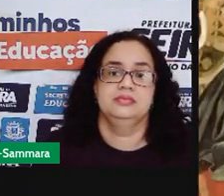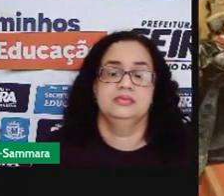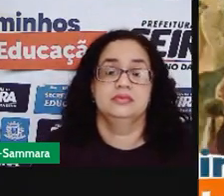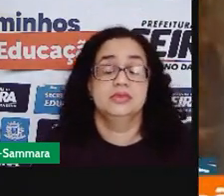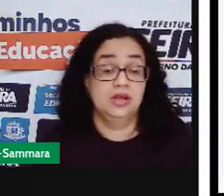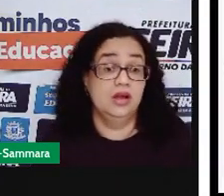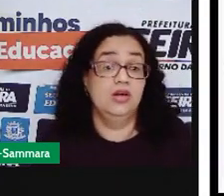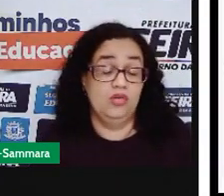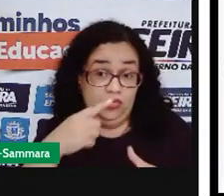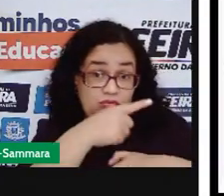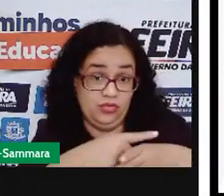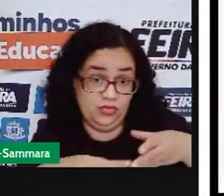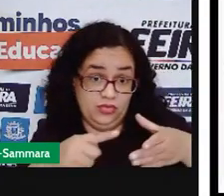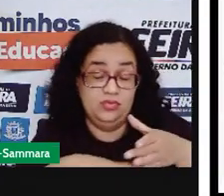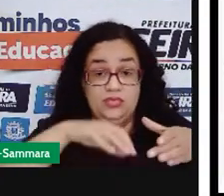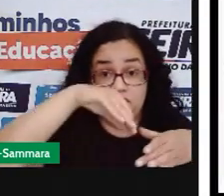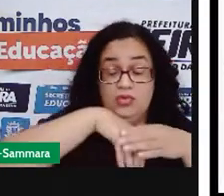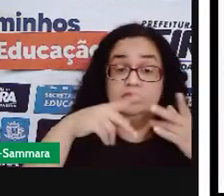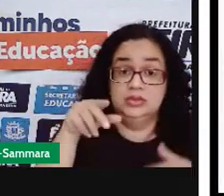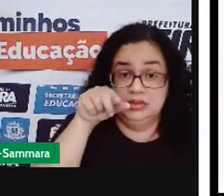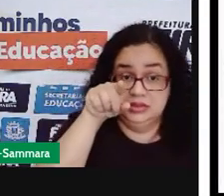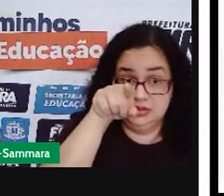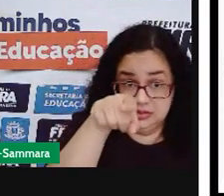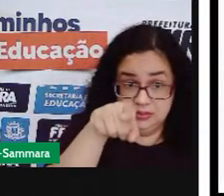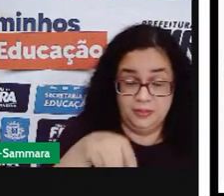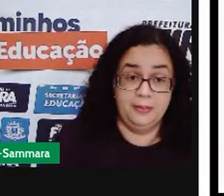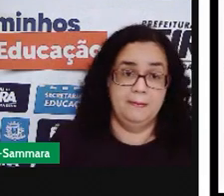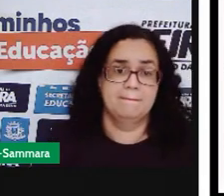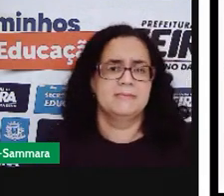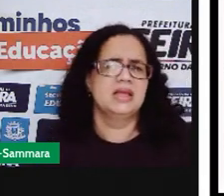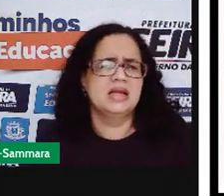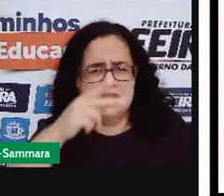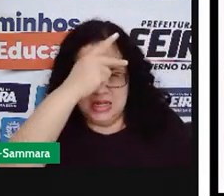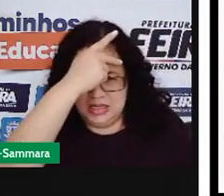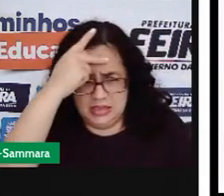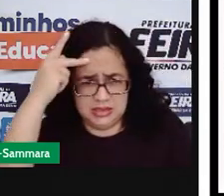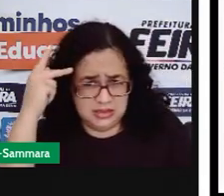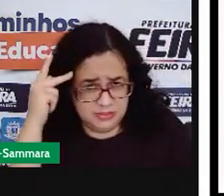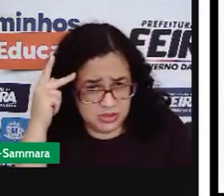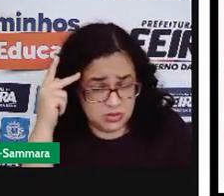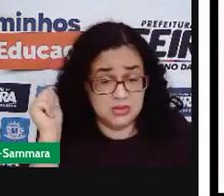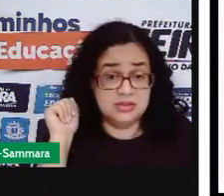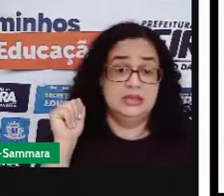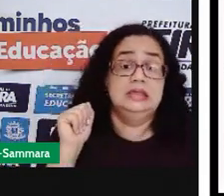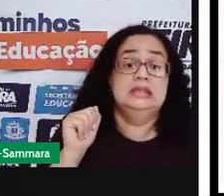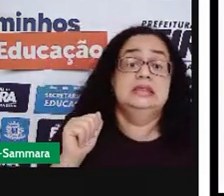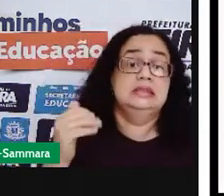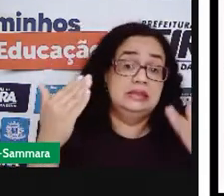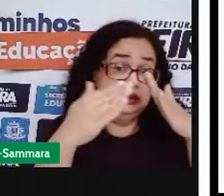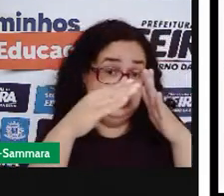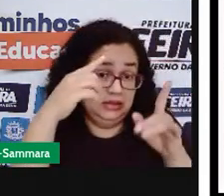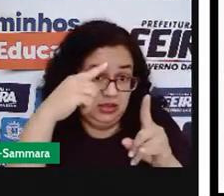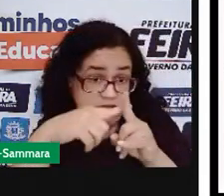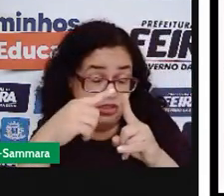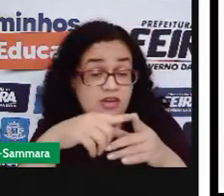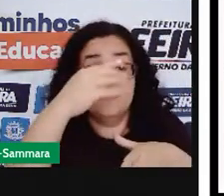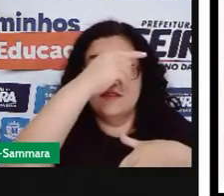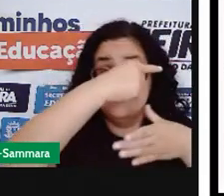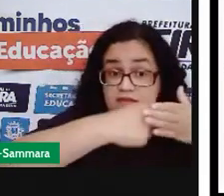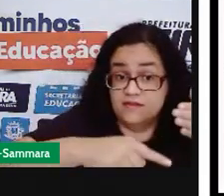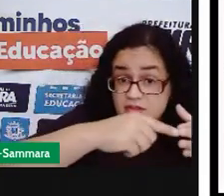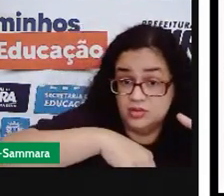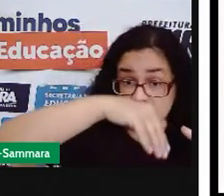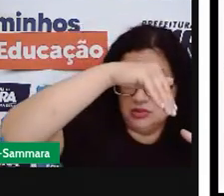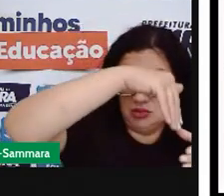O voto era dessa forma. As pessoas da província, os eleitores,